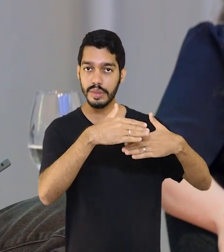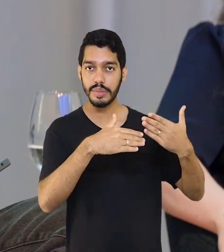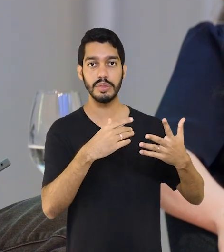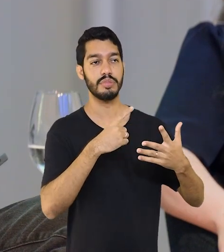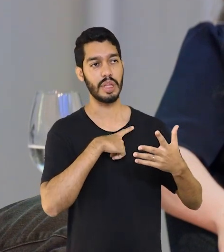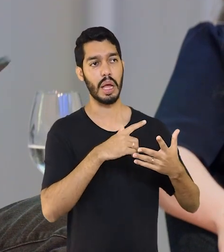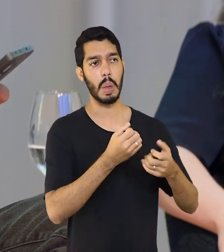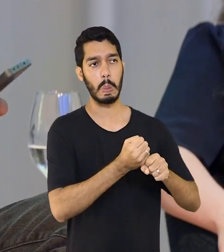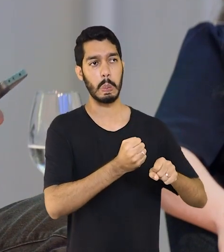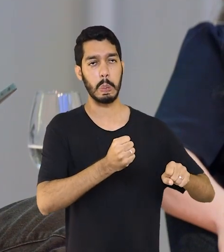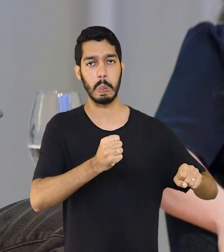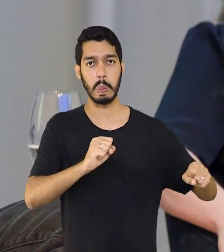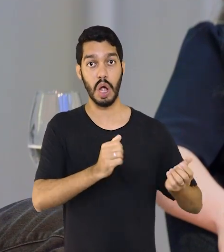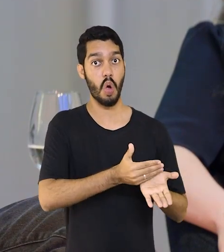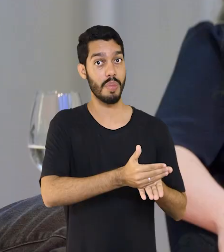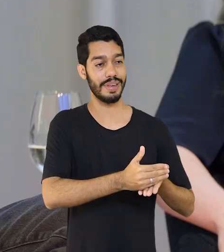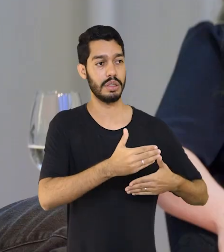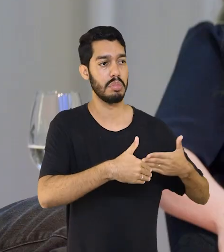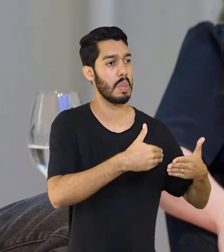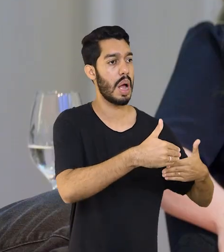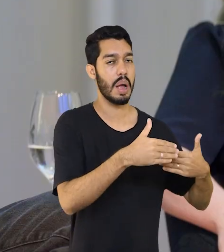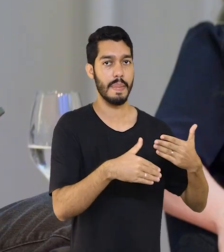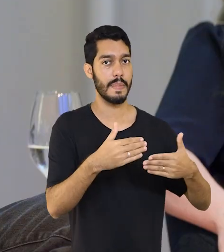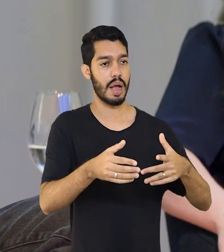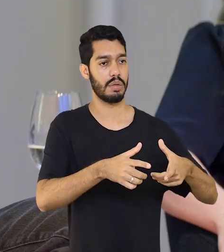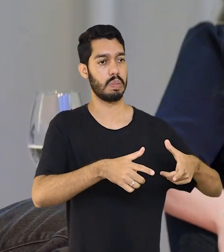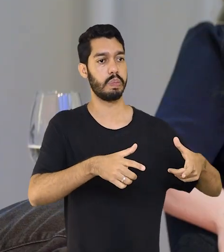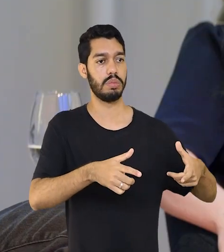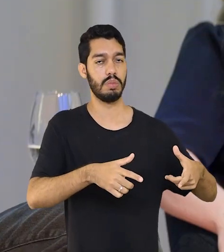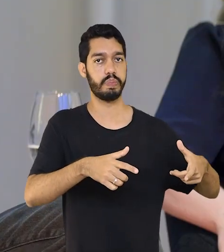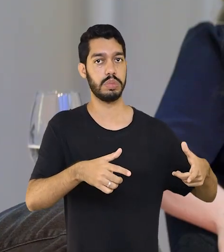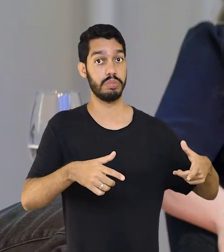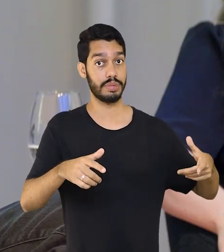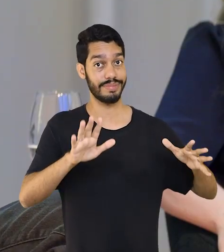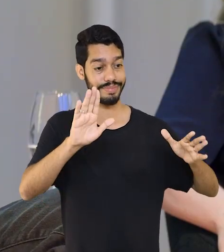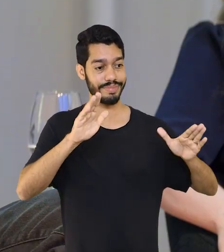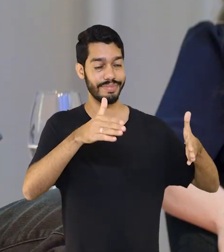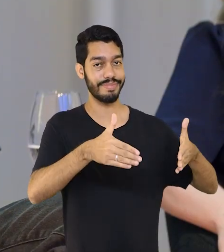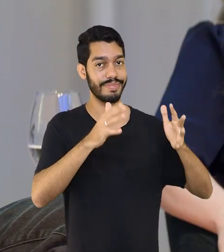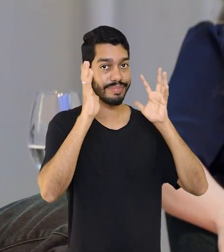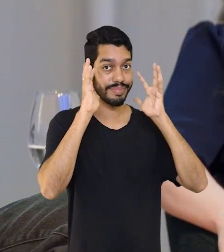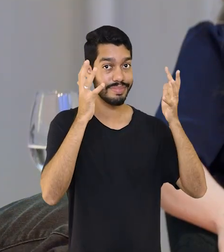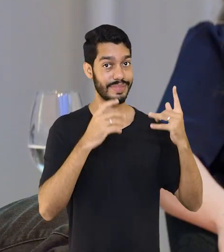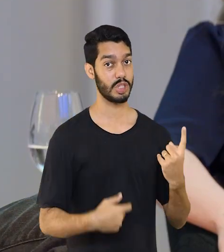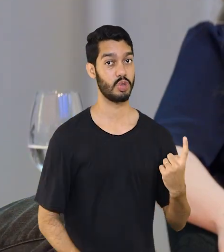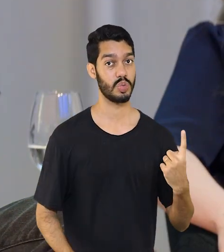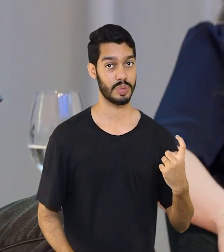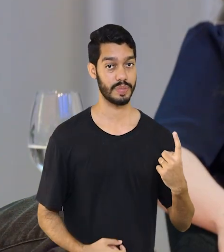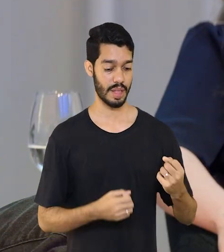maneira esparsas, muito centrado numa solução individual, que é